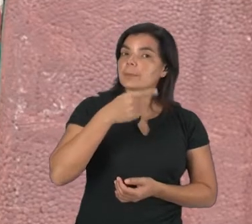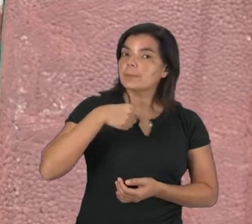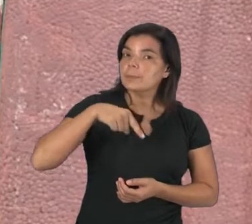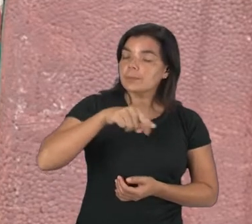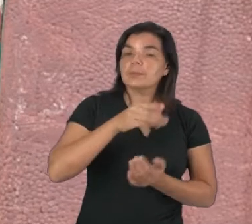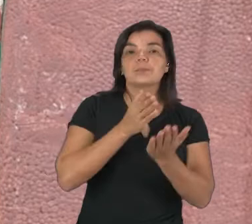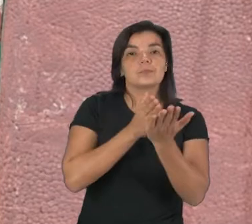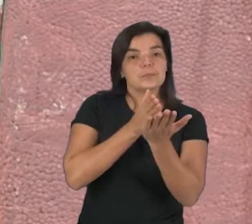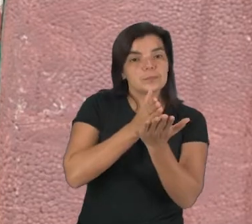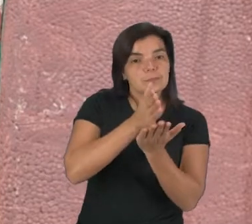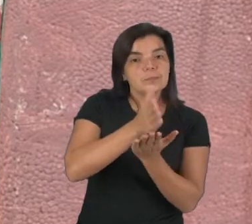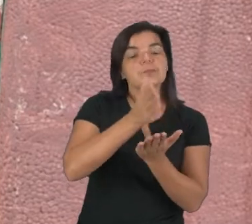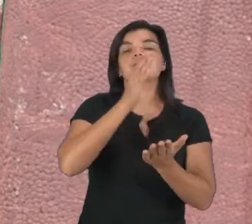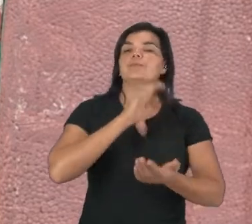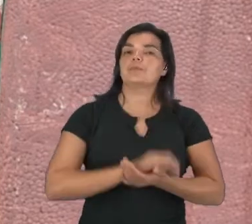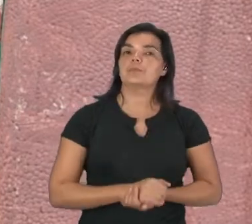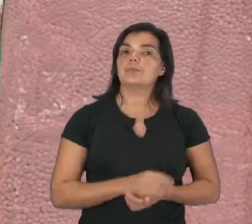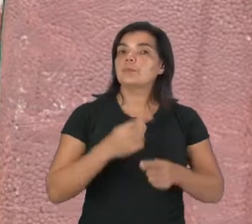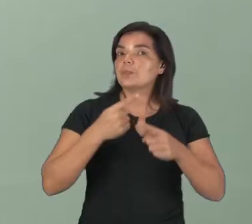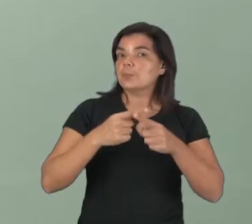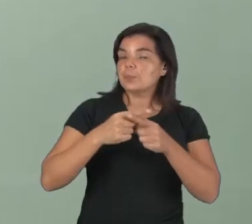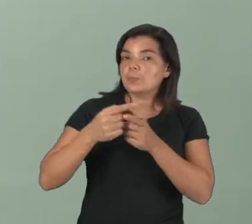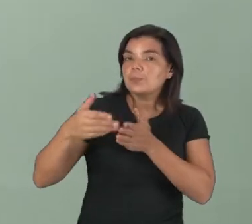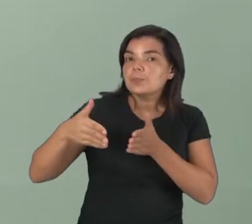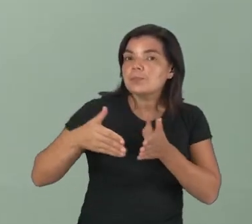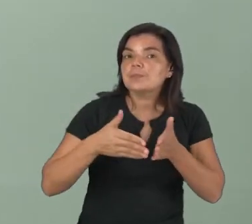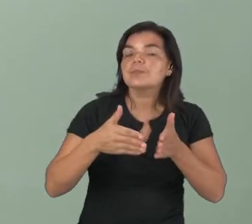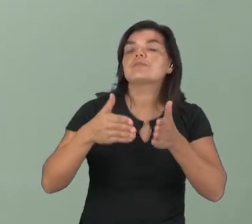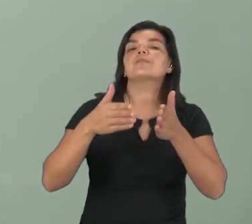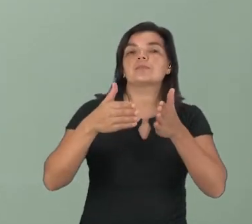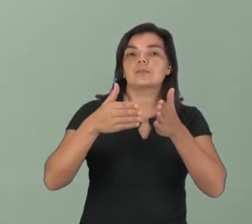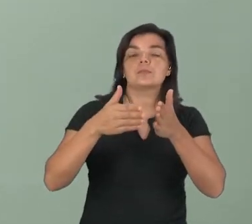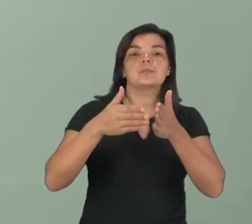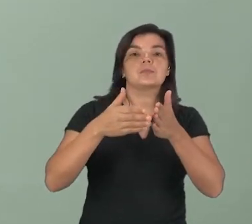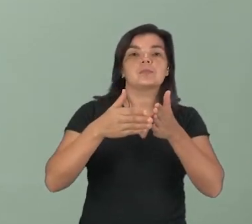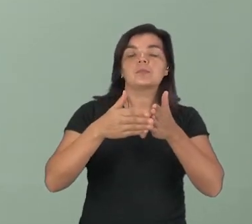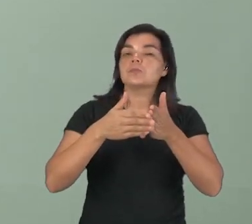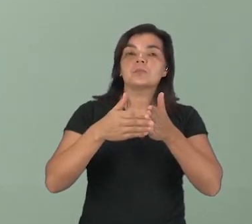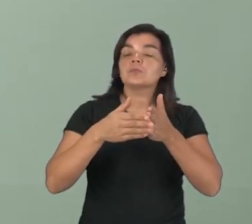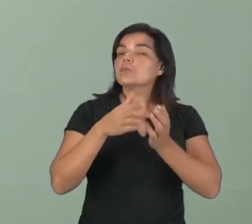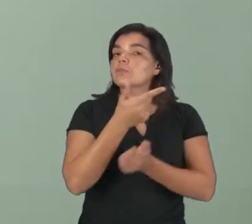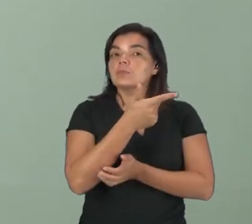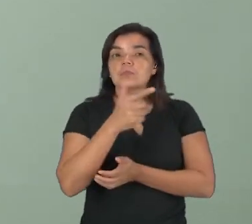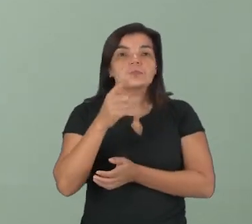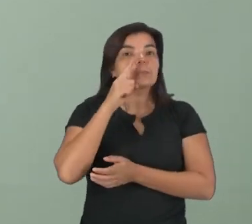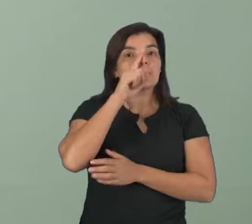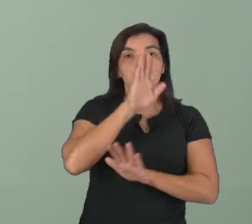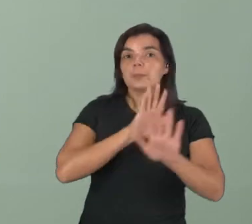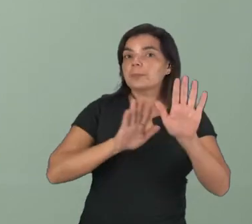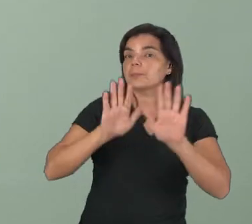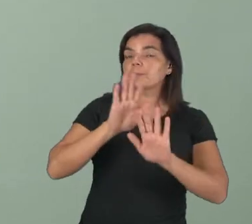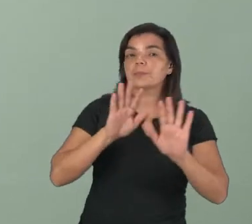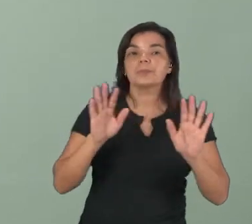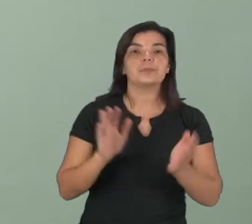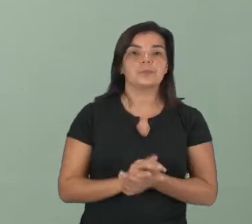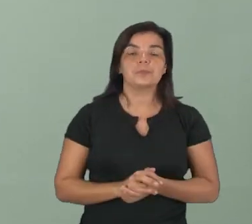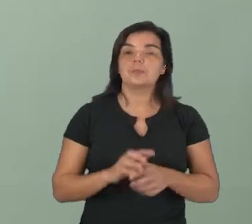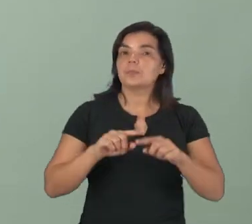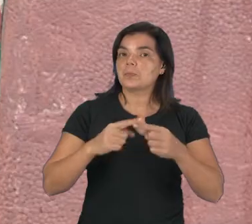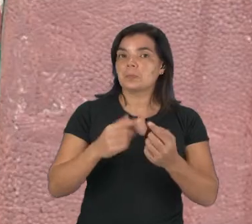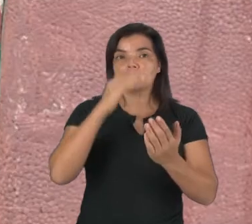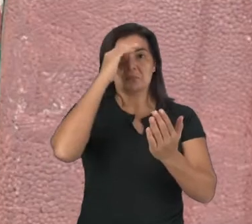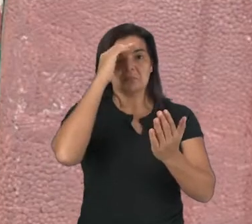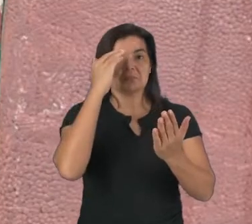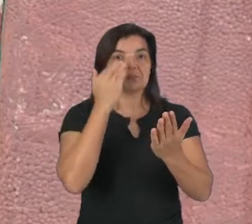por esse caminho, porque indo por este caminho, ela não correria nenhum risco. Mas ela não